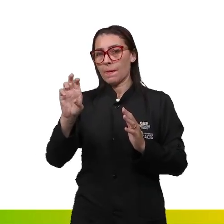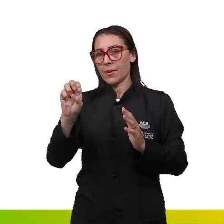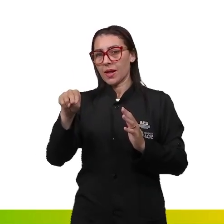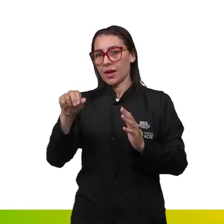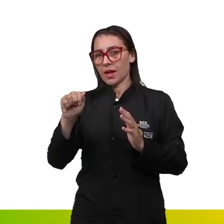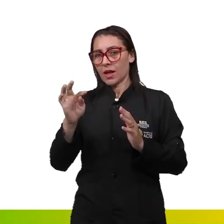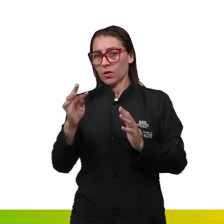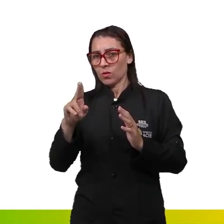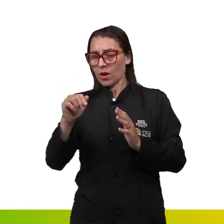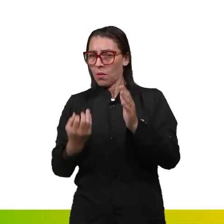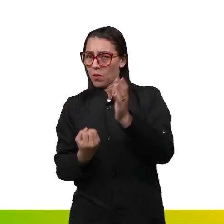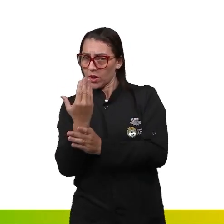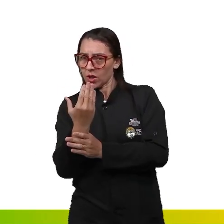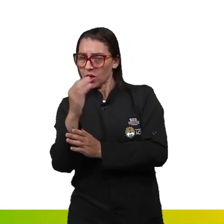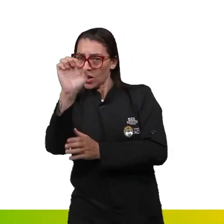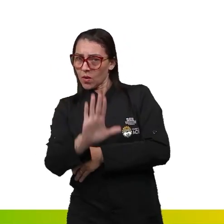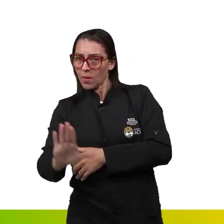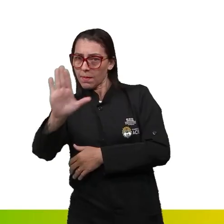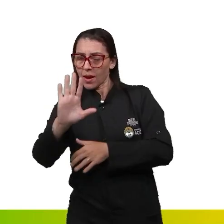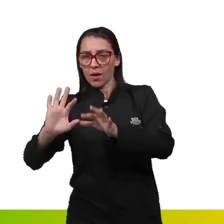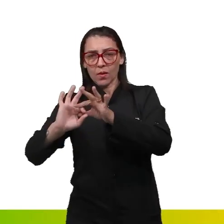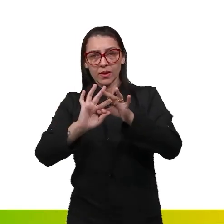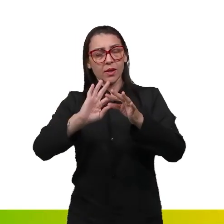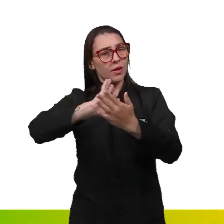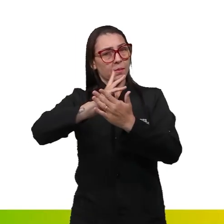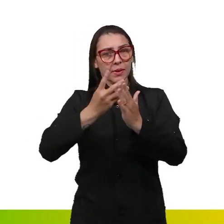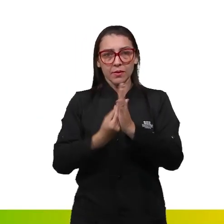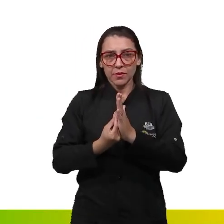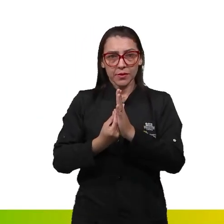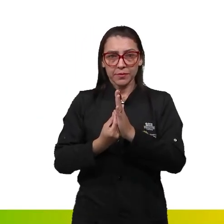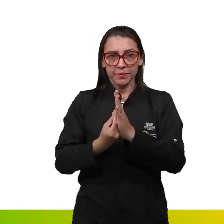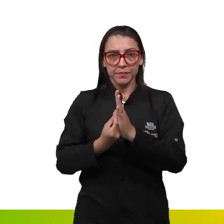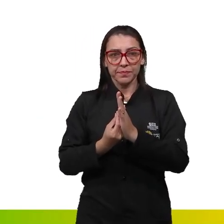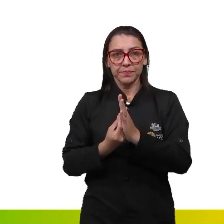origem europeia? Não, estamos no contexto da Amazônia.